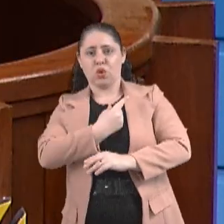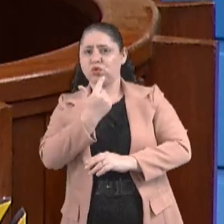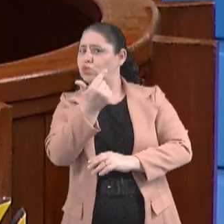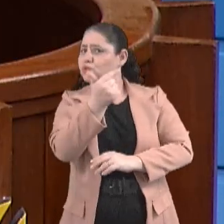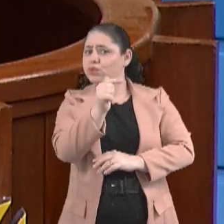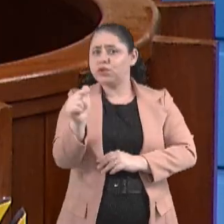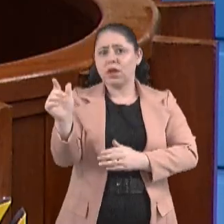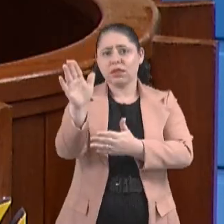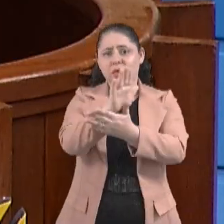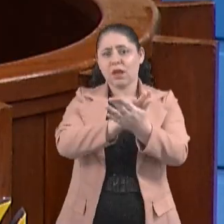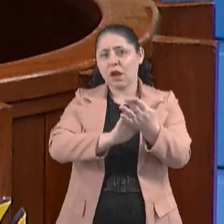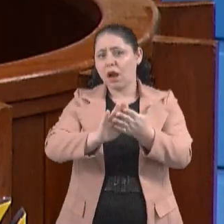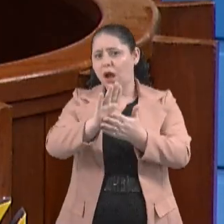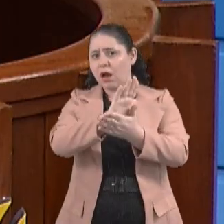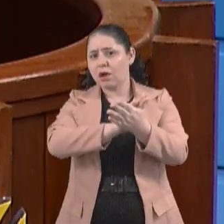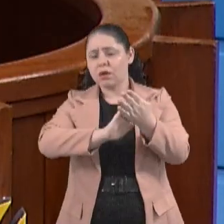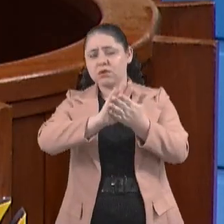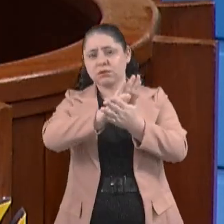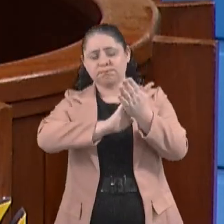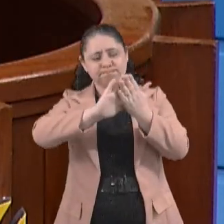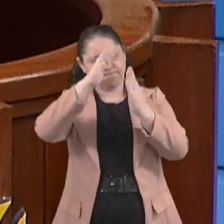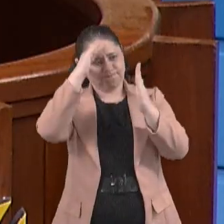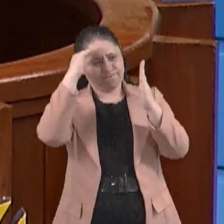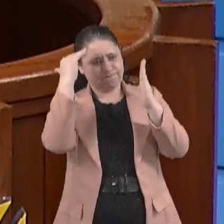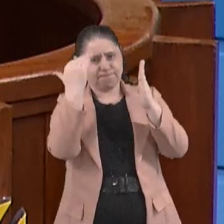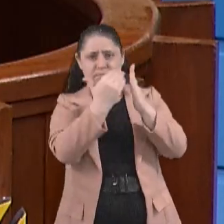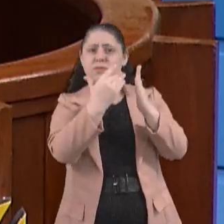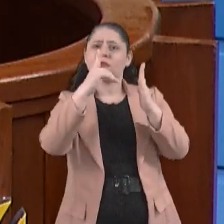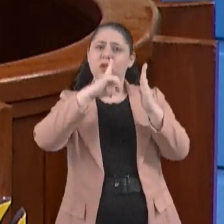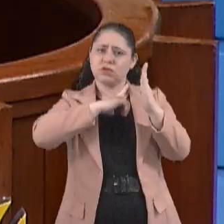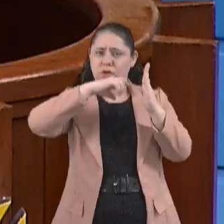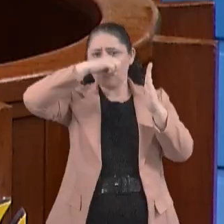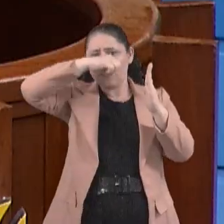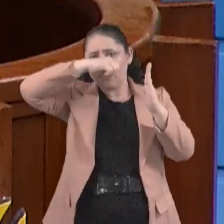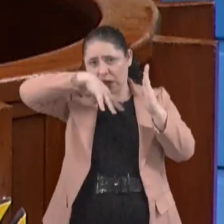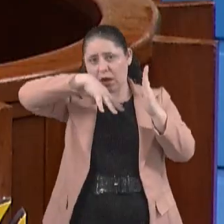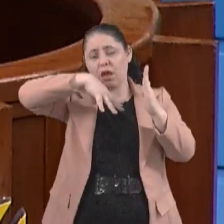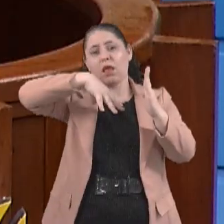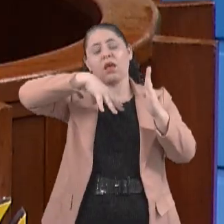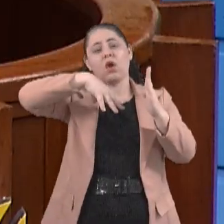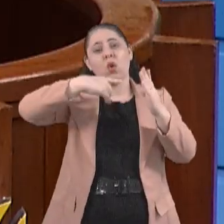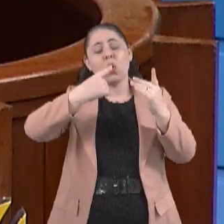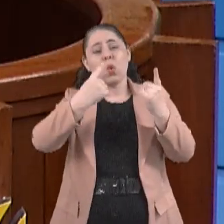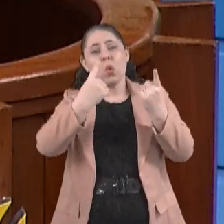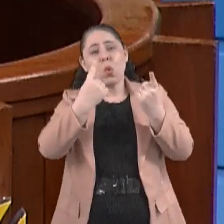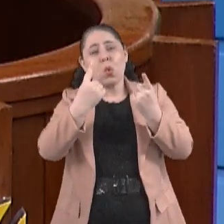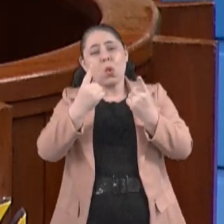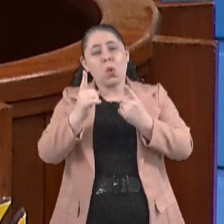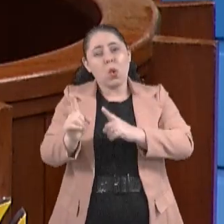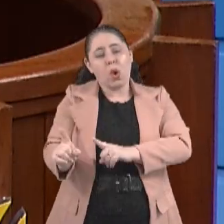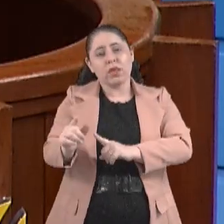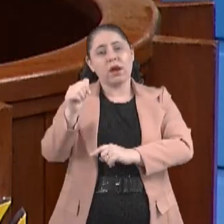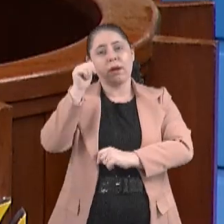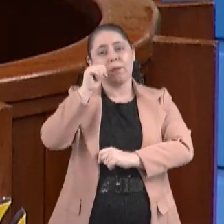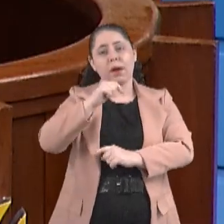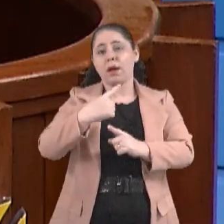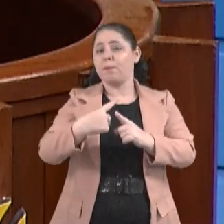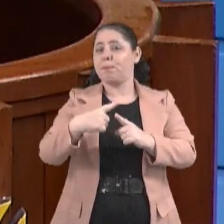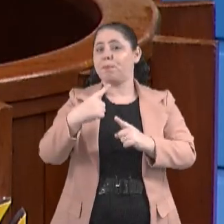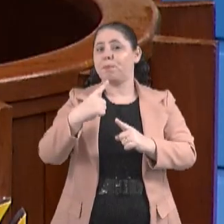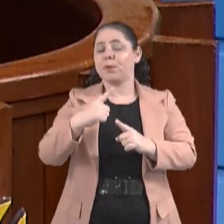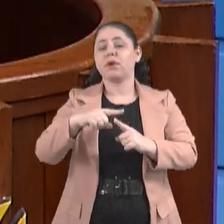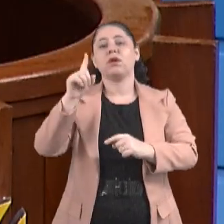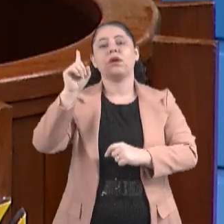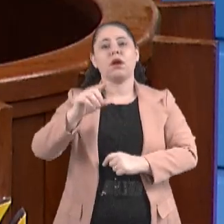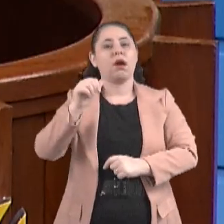sequer tínhamos o reconhecimento de que havia violências contra as mulheres pelo simples